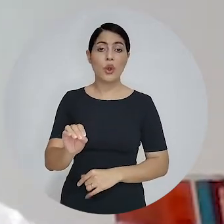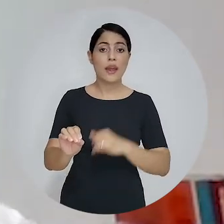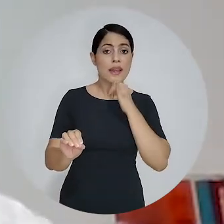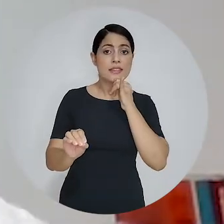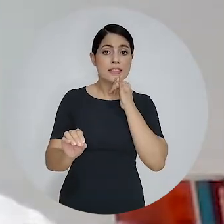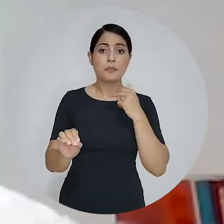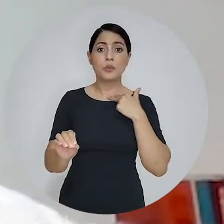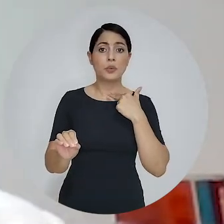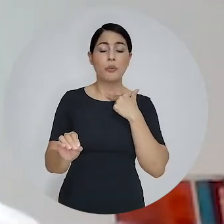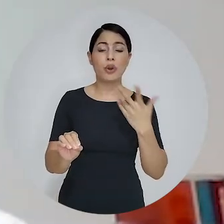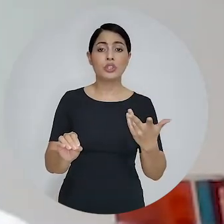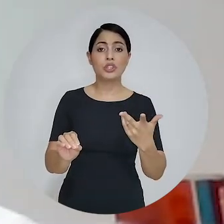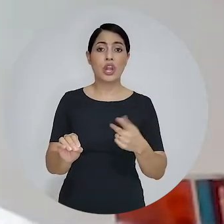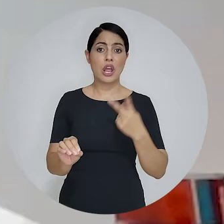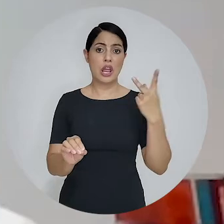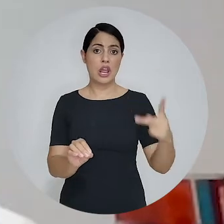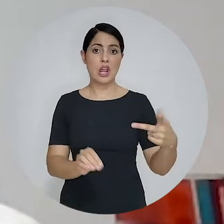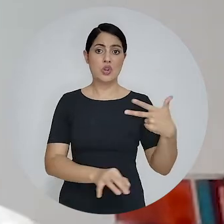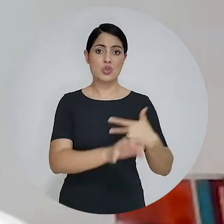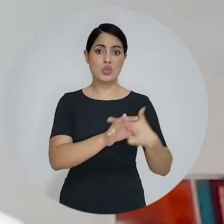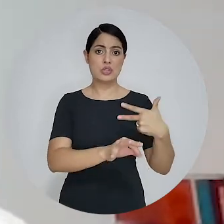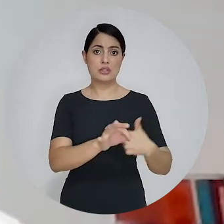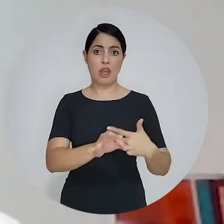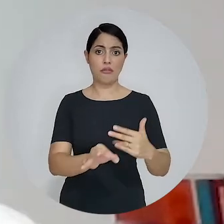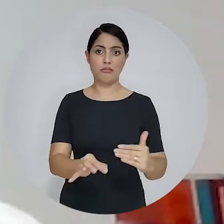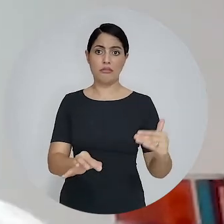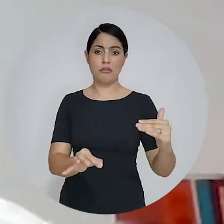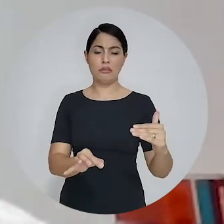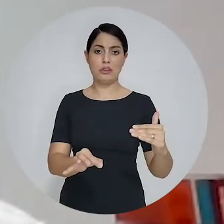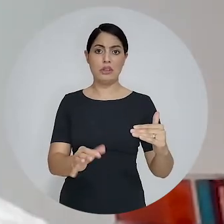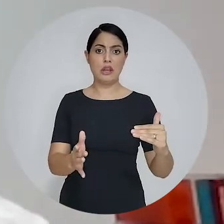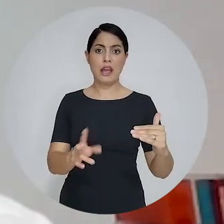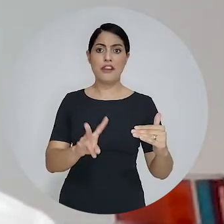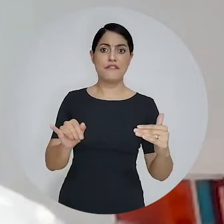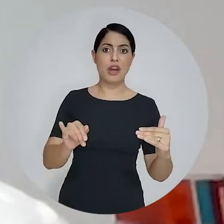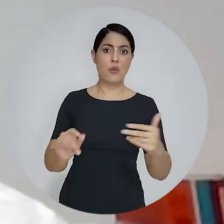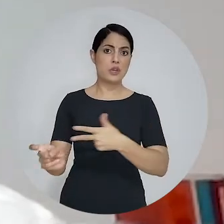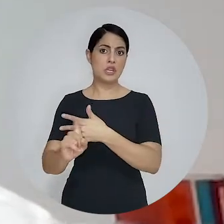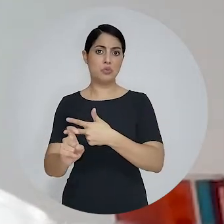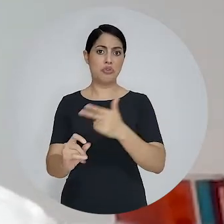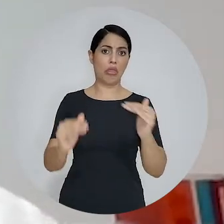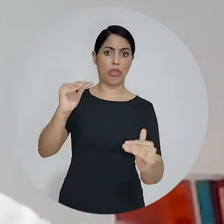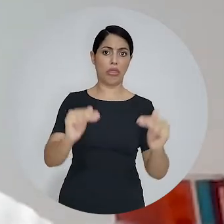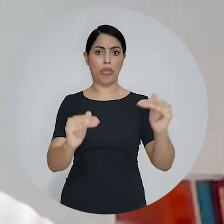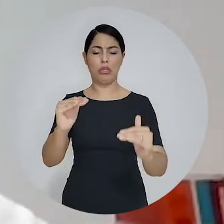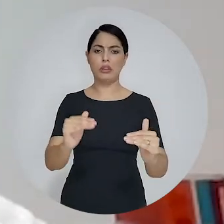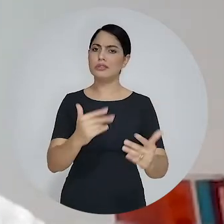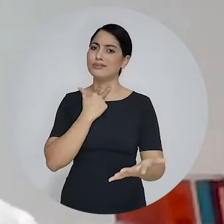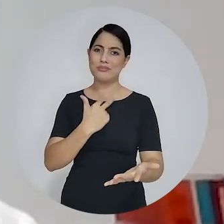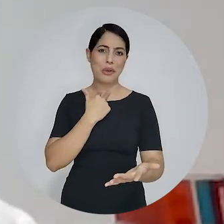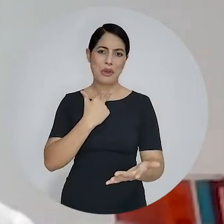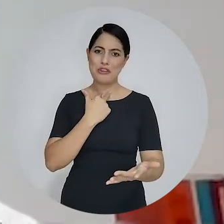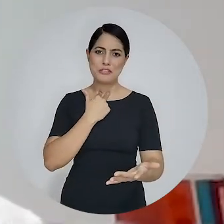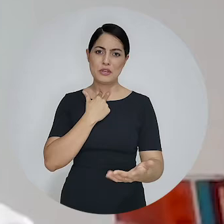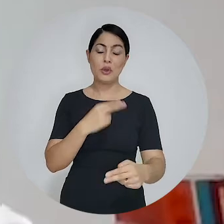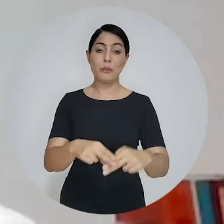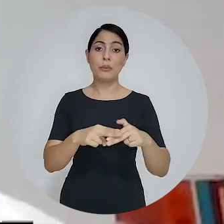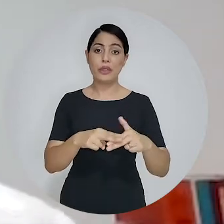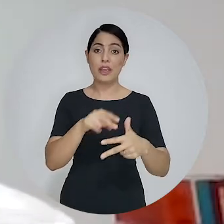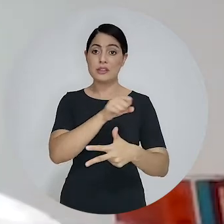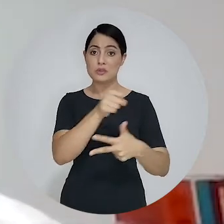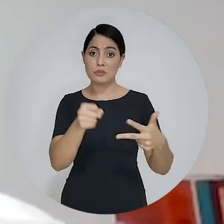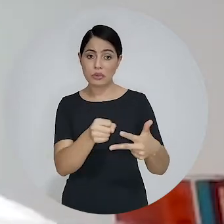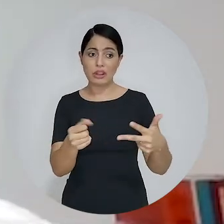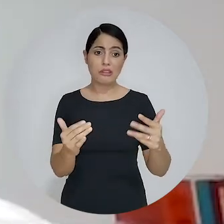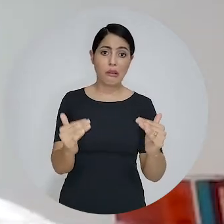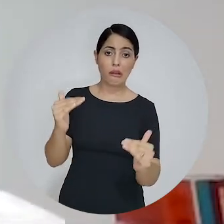submeter o poder judiciário ao teto de gastos do poder executivo, né? Porque senão você estaria tendo uma interferência